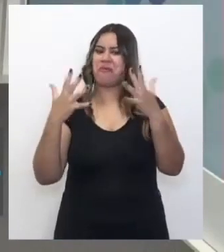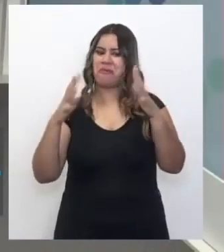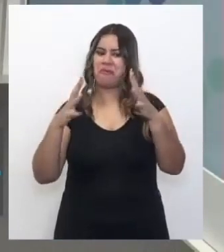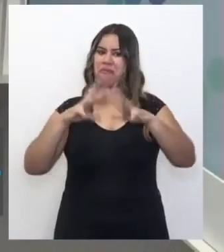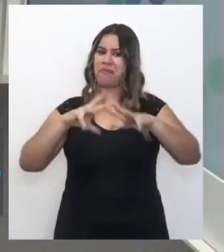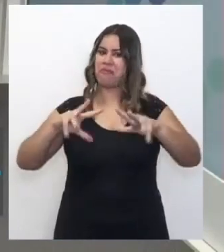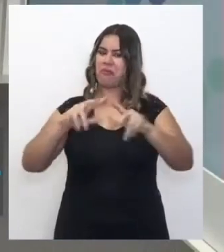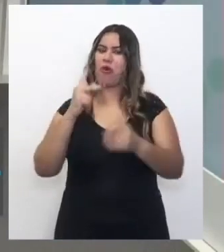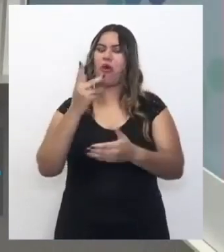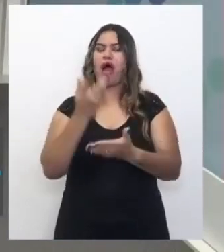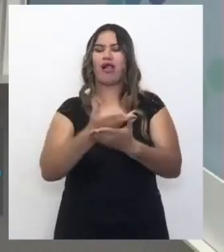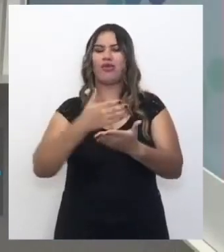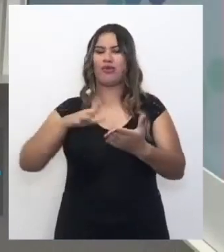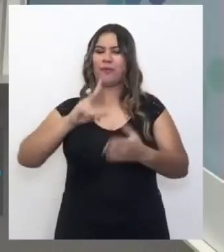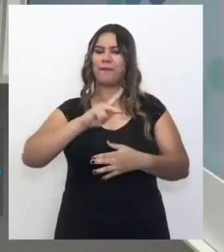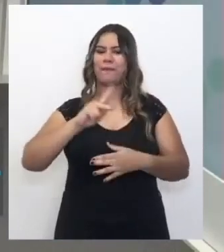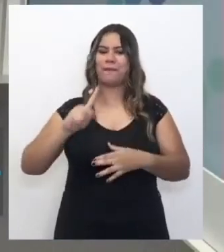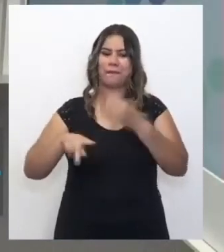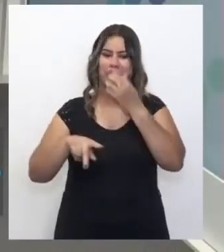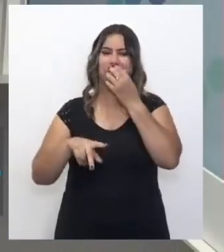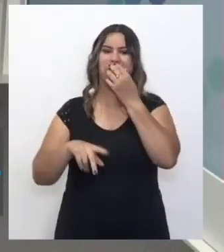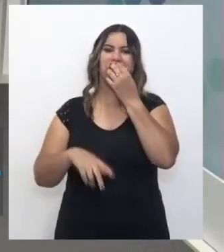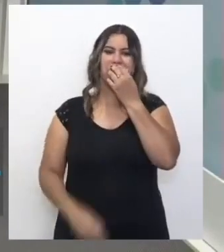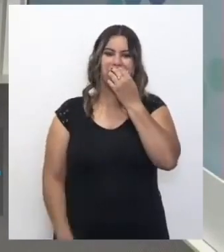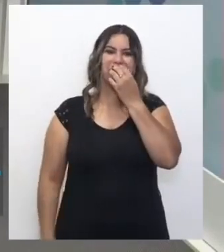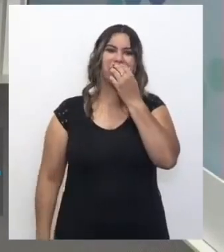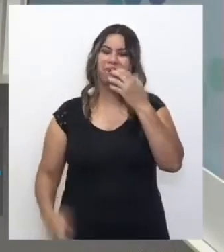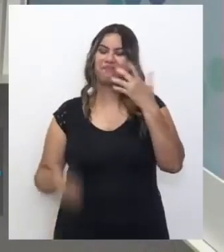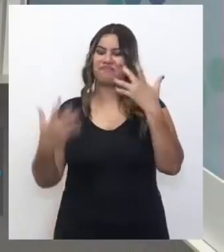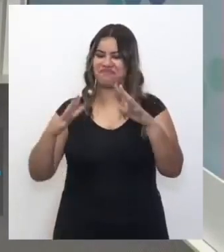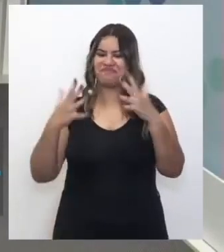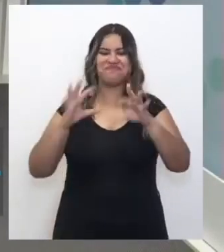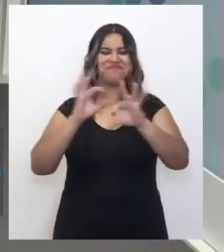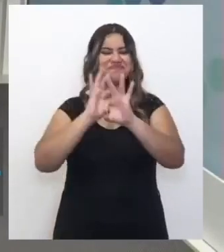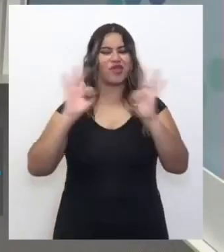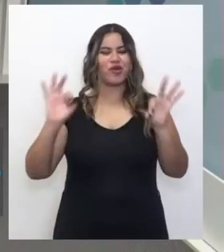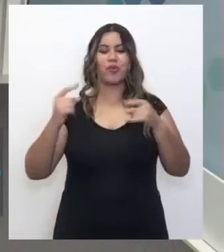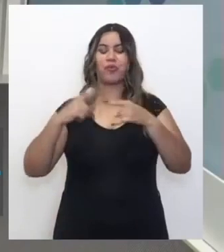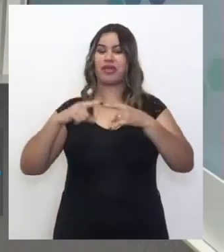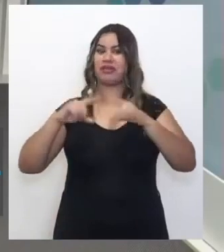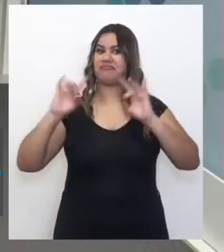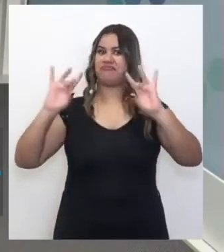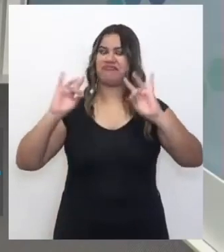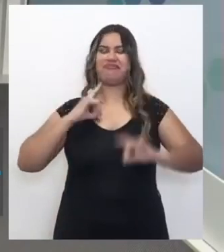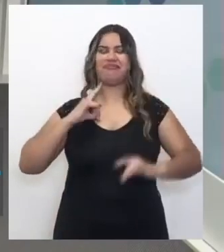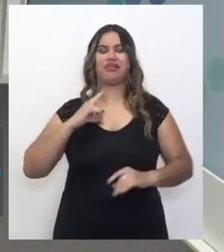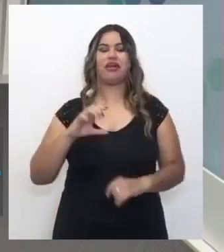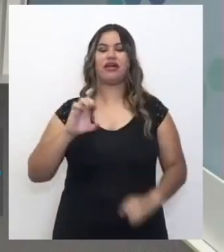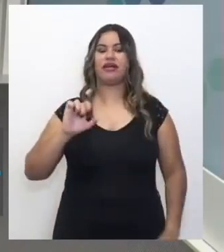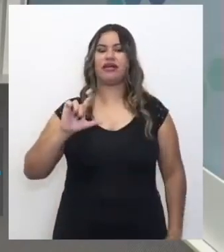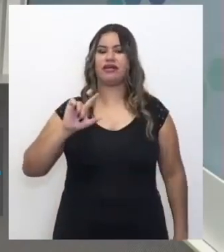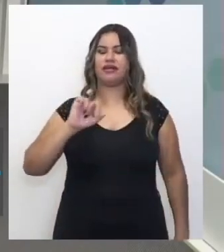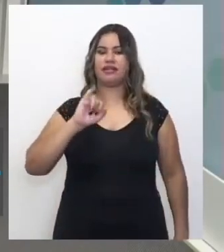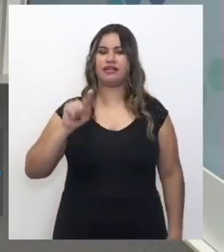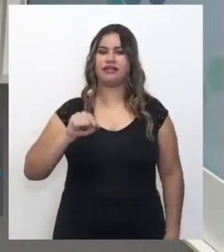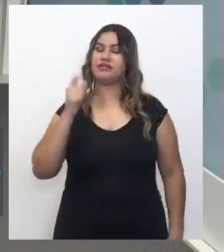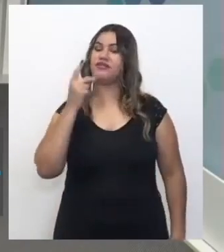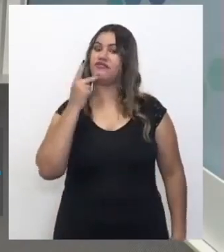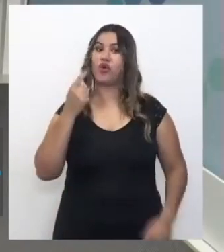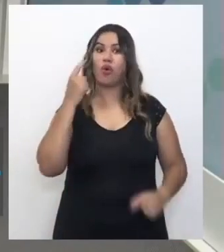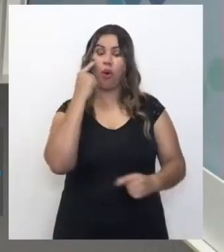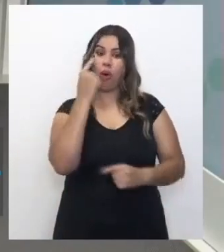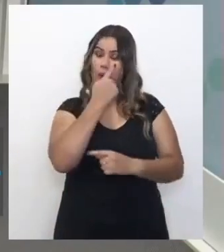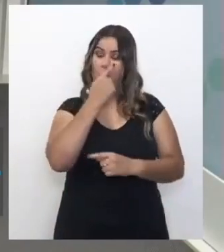alunos, professores. Realmente procede esse seu elogio, porque são alunos destacados mesmo. A Elisa colocou olhos